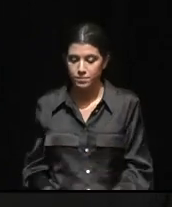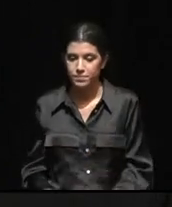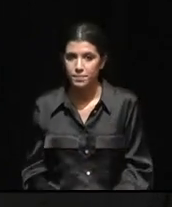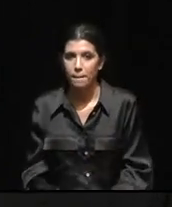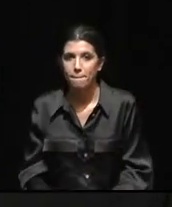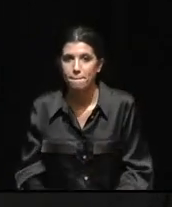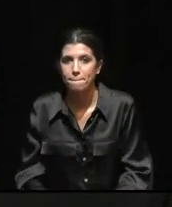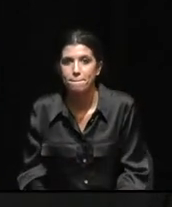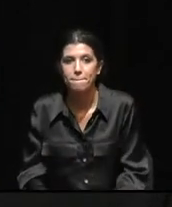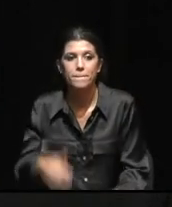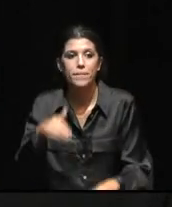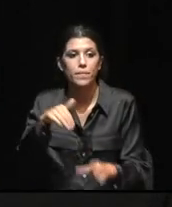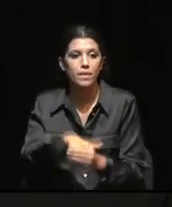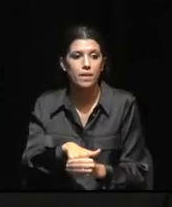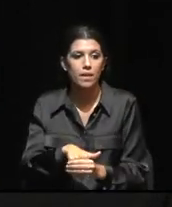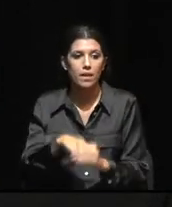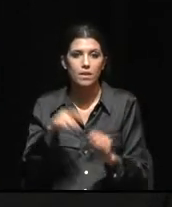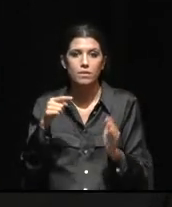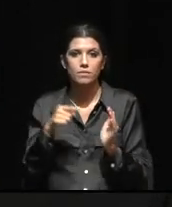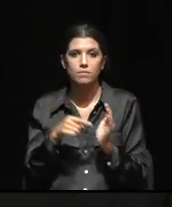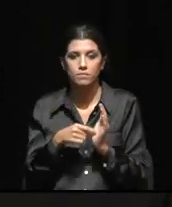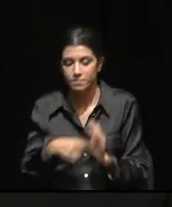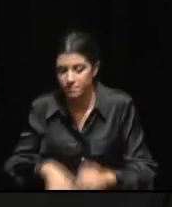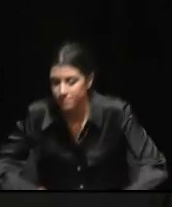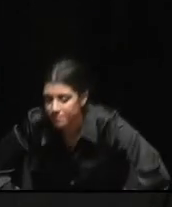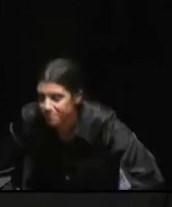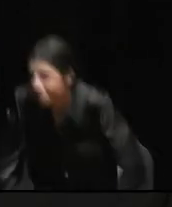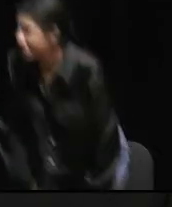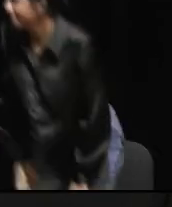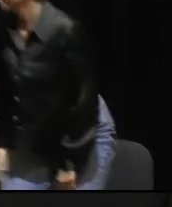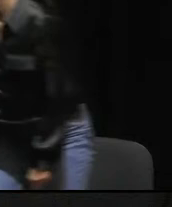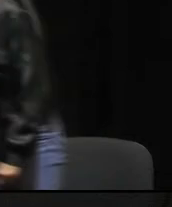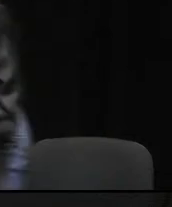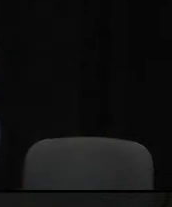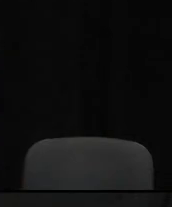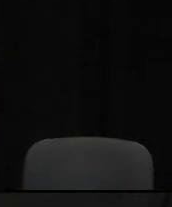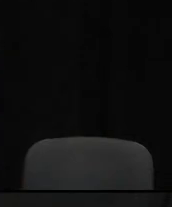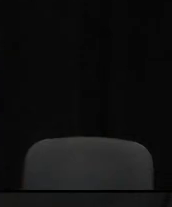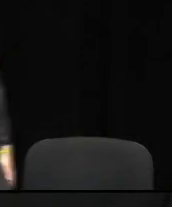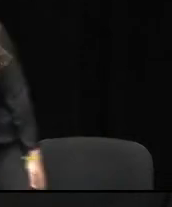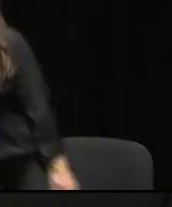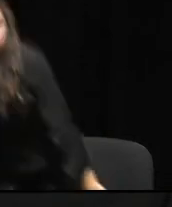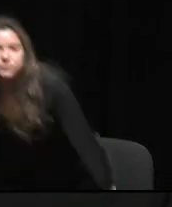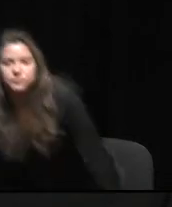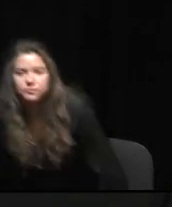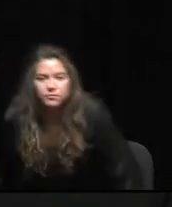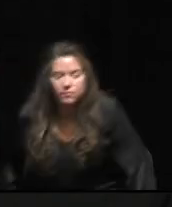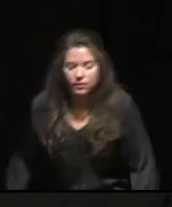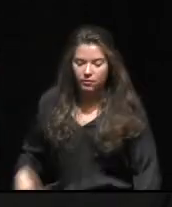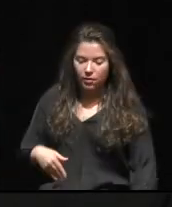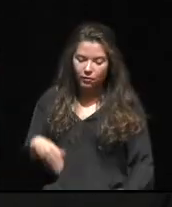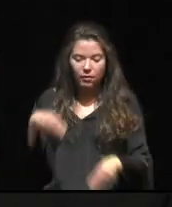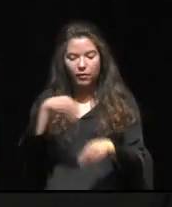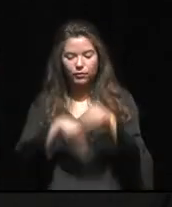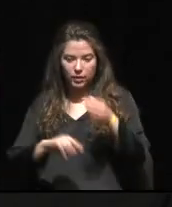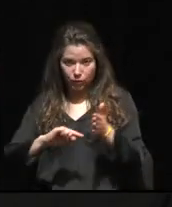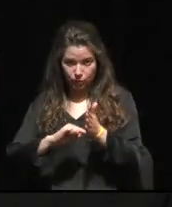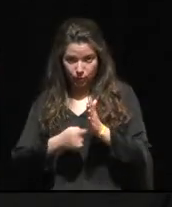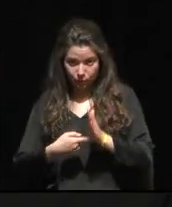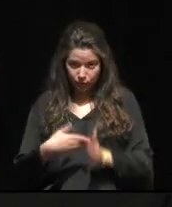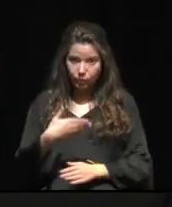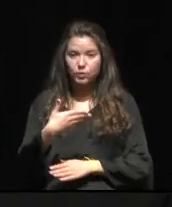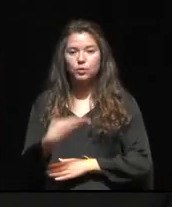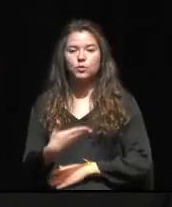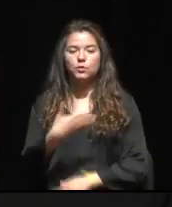pontos vamos votar vamos votar ponto 1 votamos a